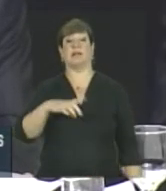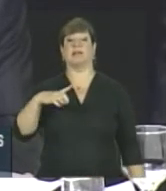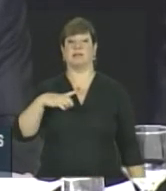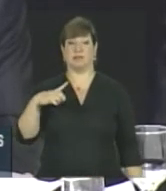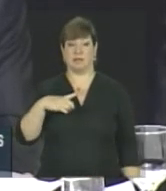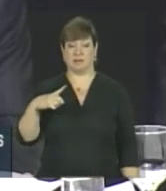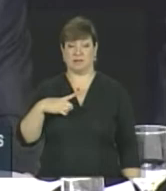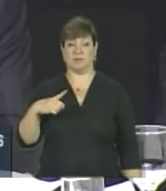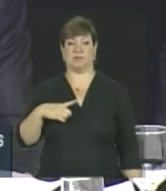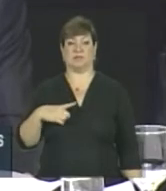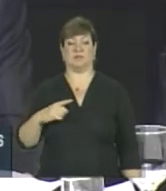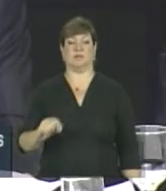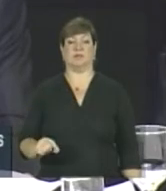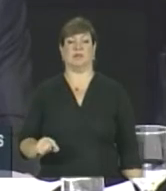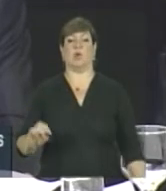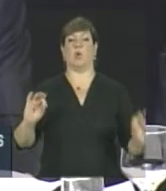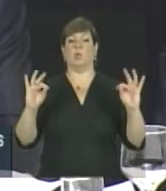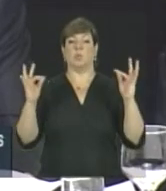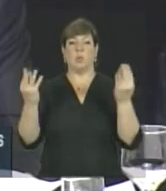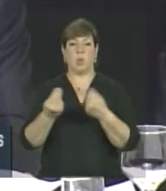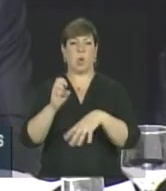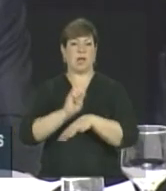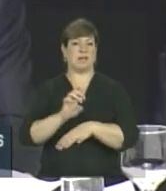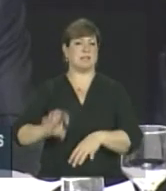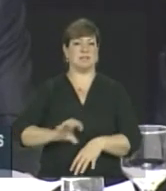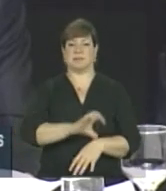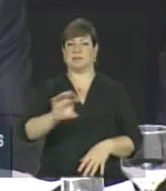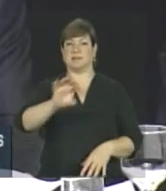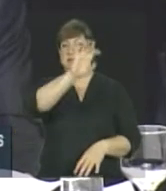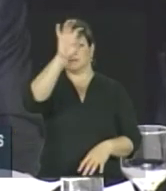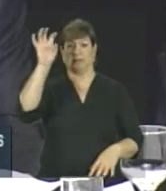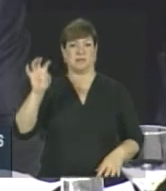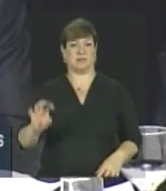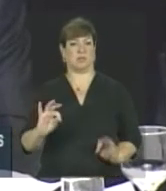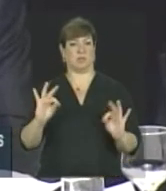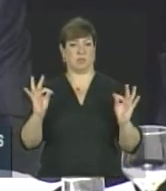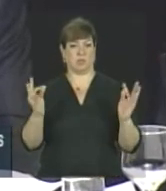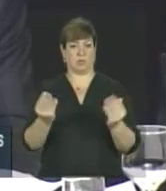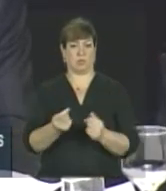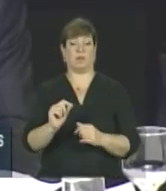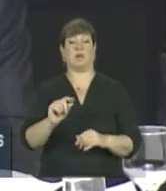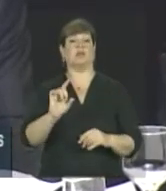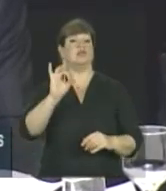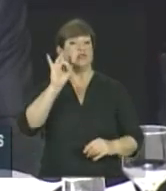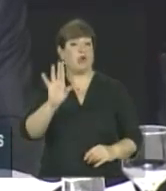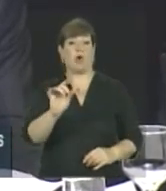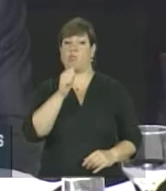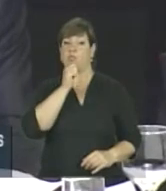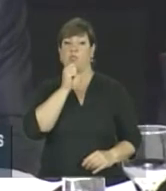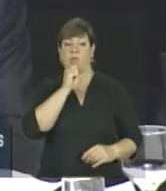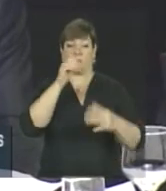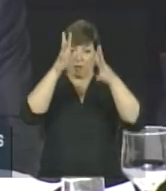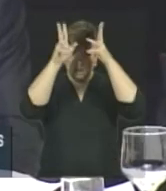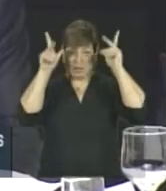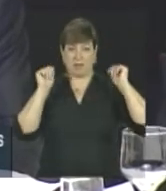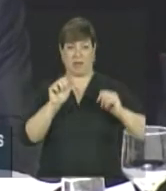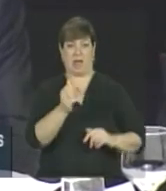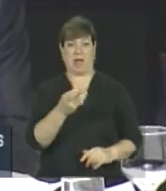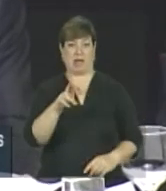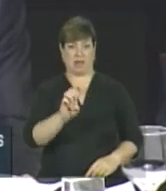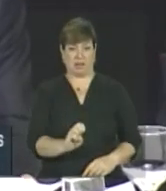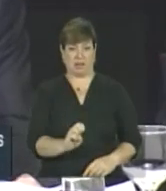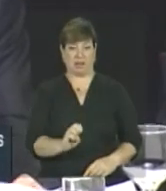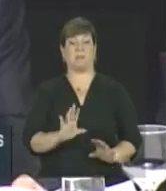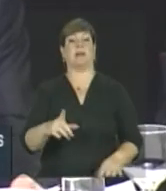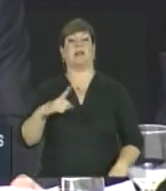todos os estados, não menos o estado do Acre, mas 25 estados